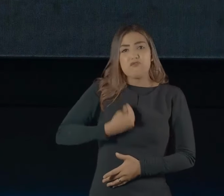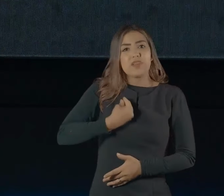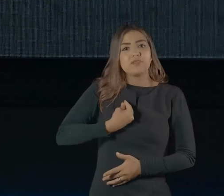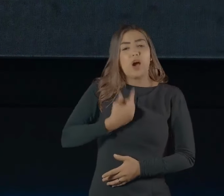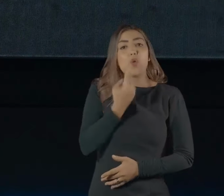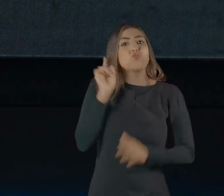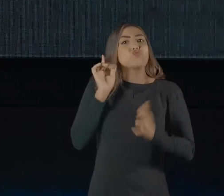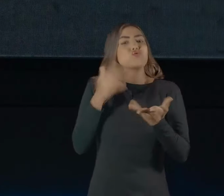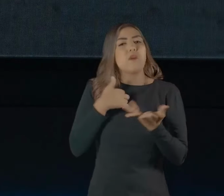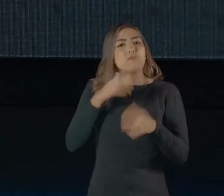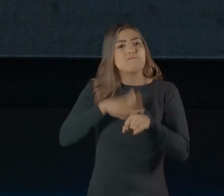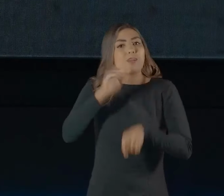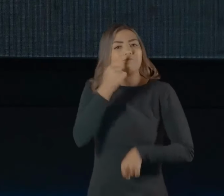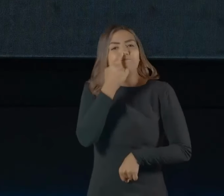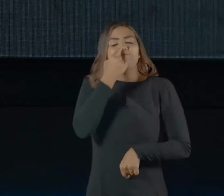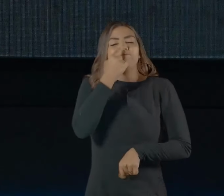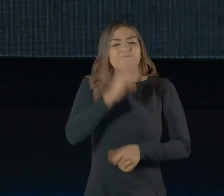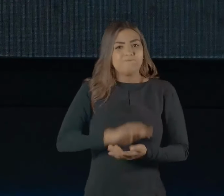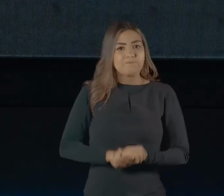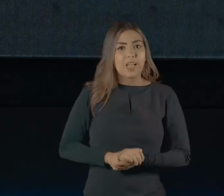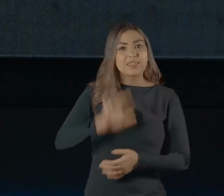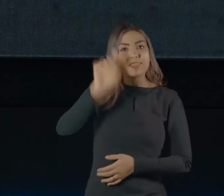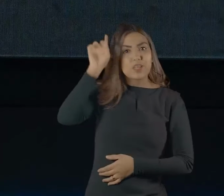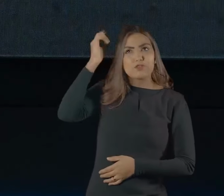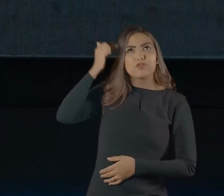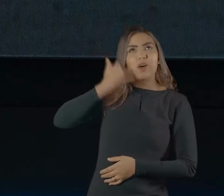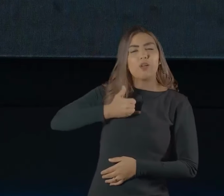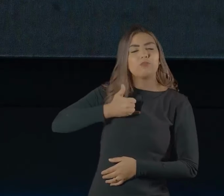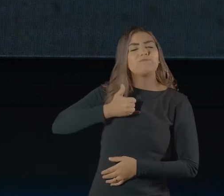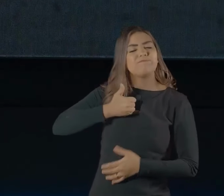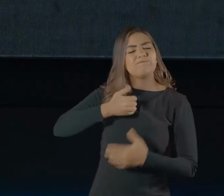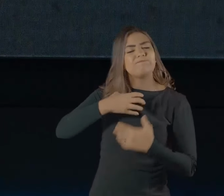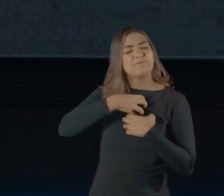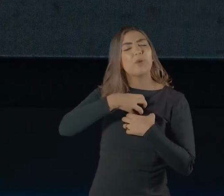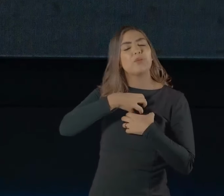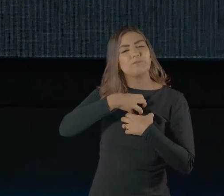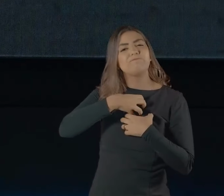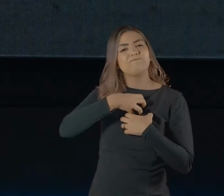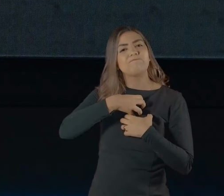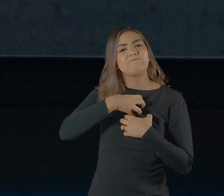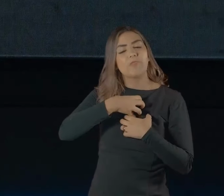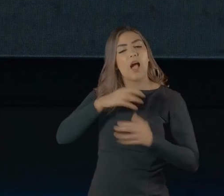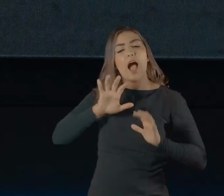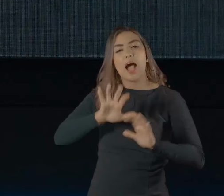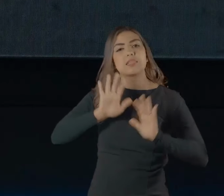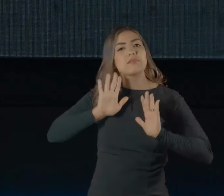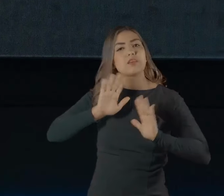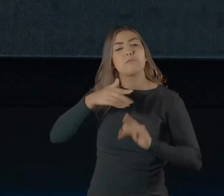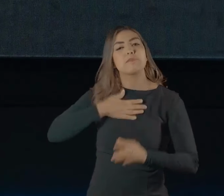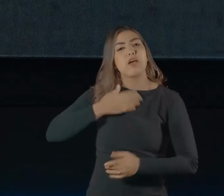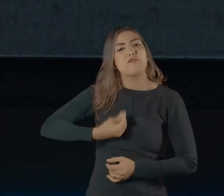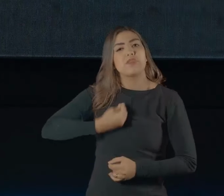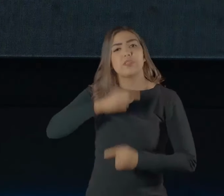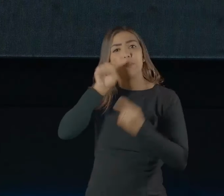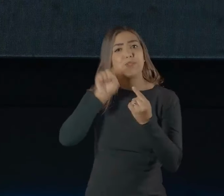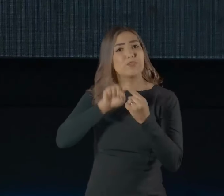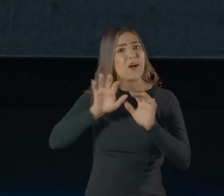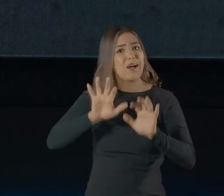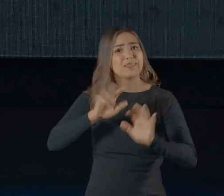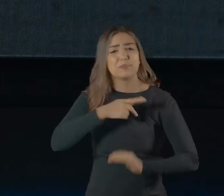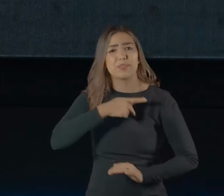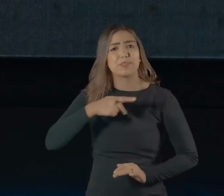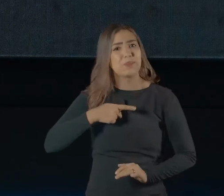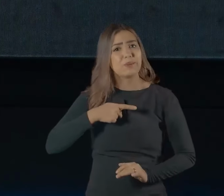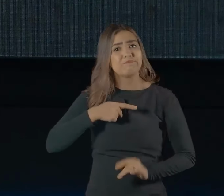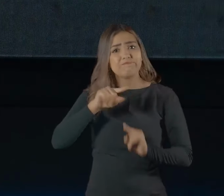Deus falou para mim: o meu chamado para você é esse. E ele prosperou os meus caminhos.